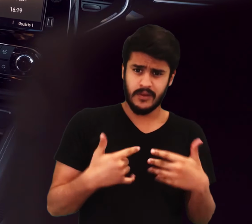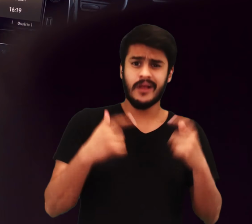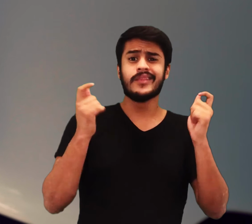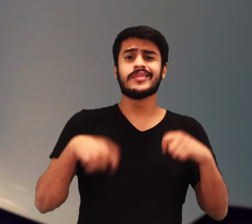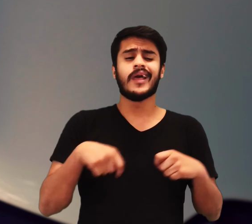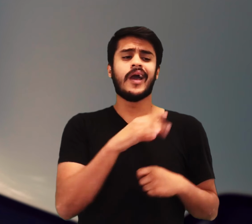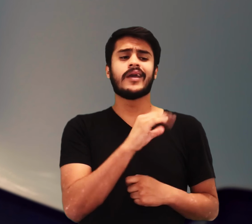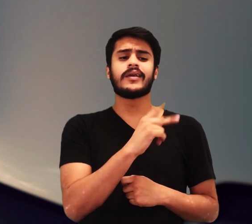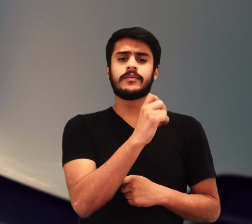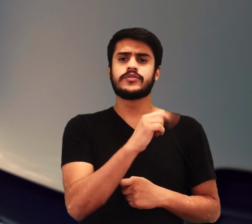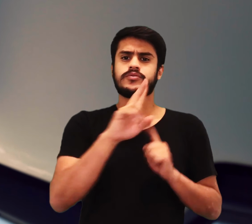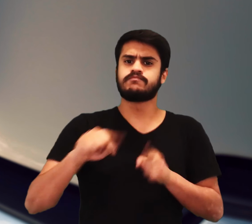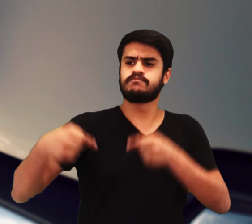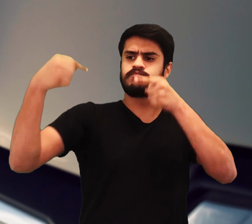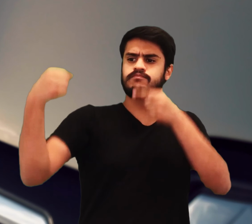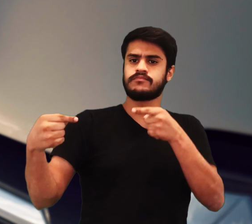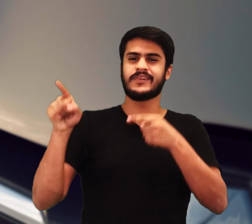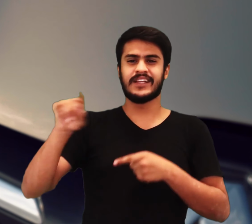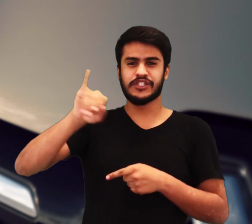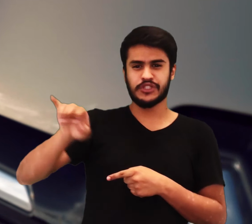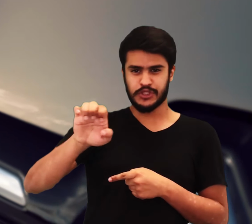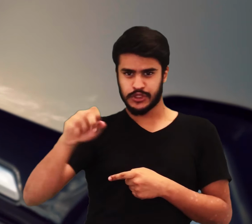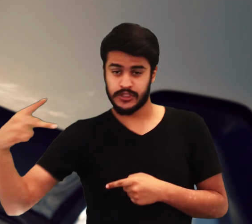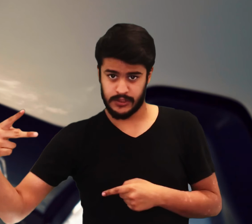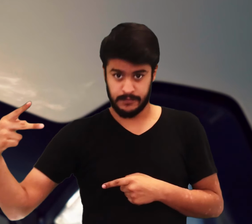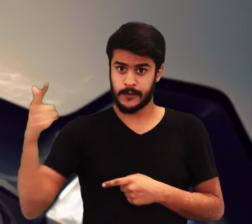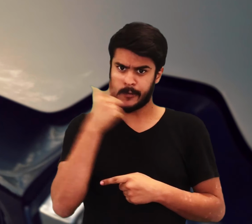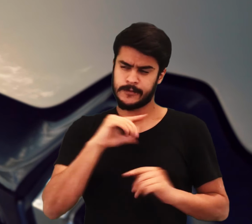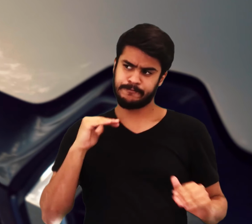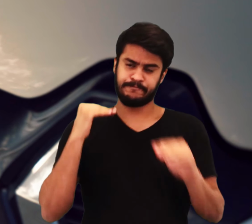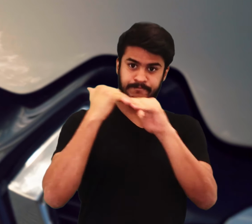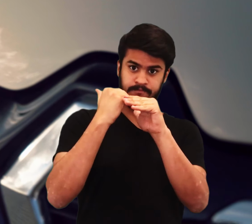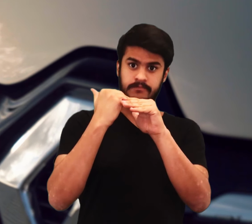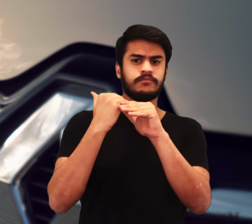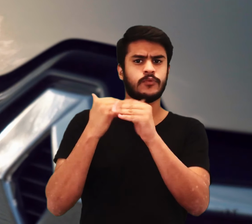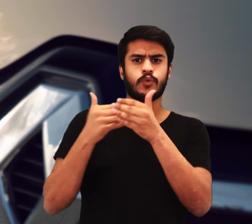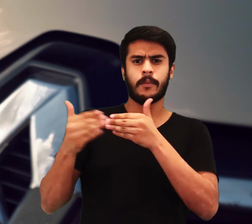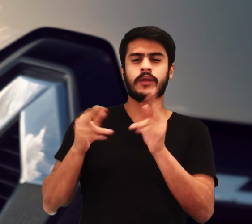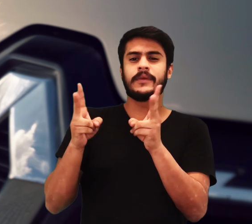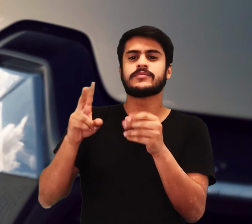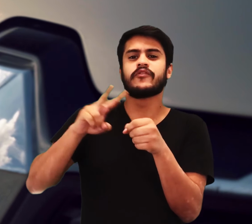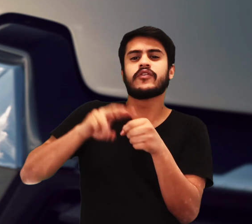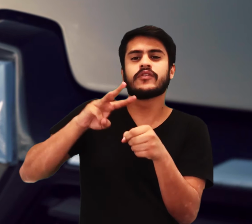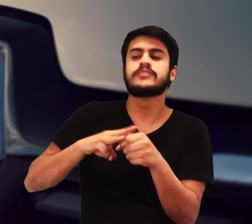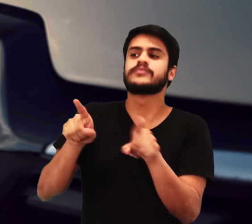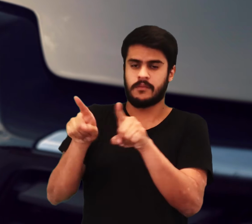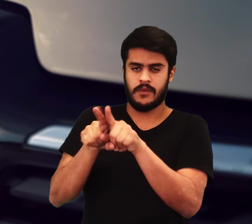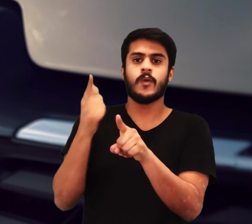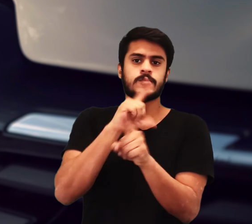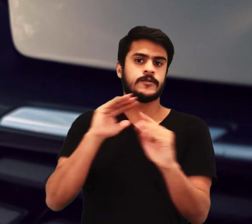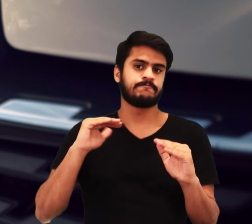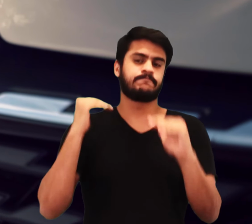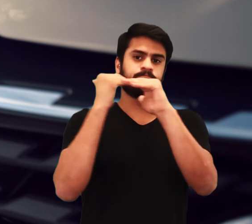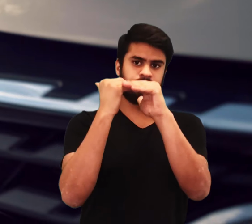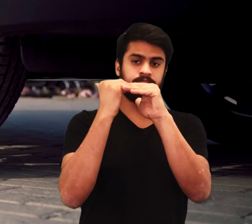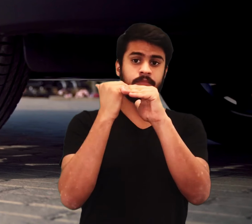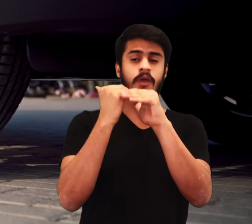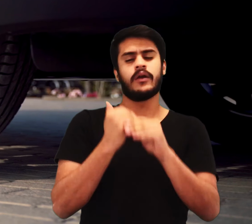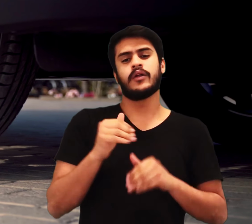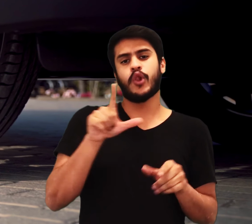brigar de frente com as versões intermediárias e topo de linha do Renegade 1.8 Flex do T-Cross, tanto o T-Cross 200 quanto o 250